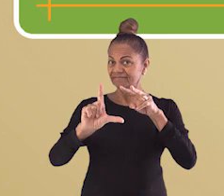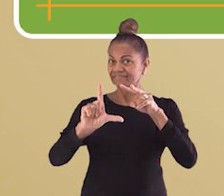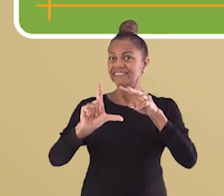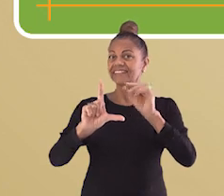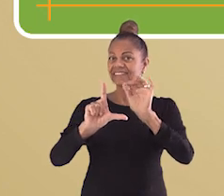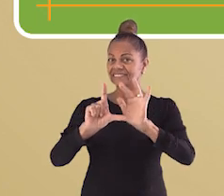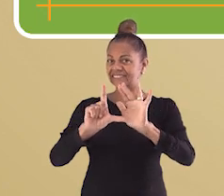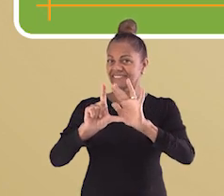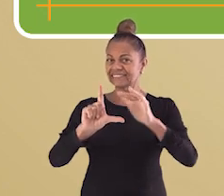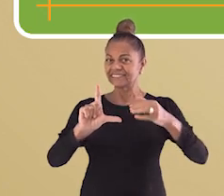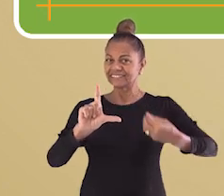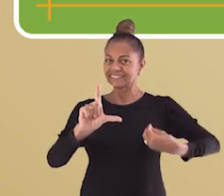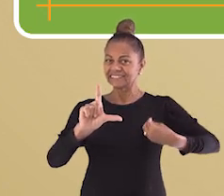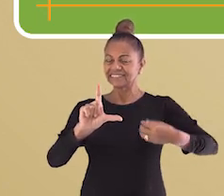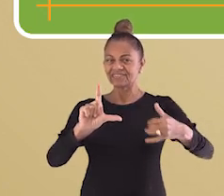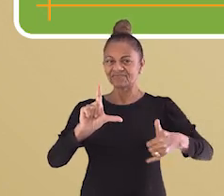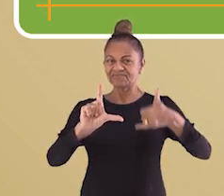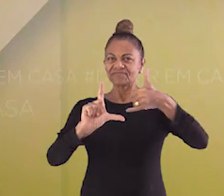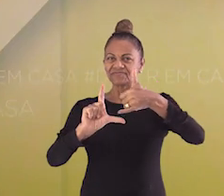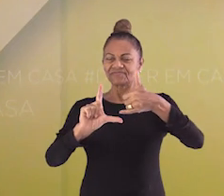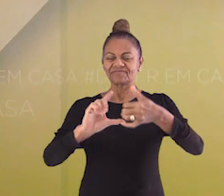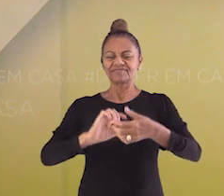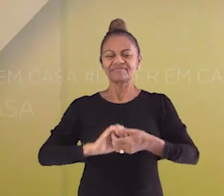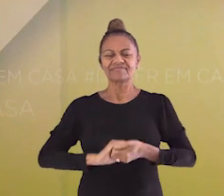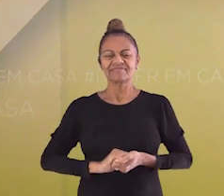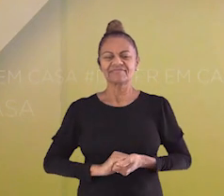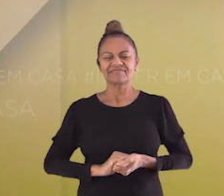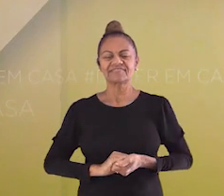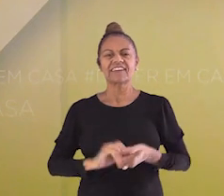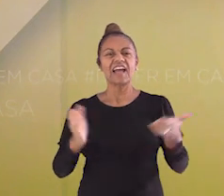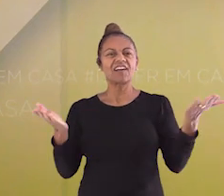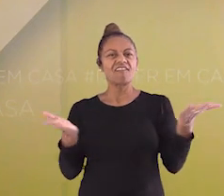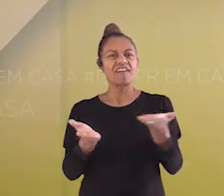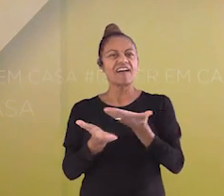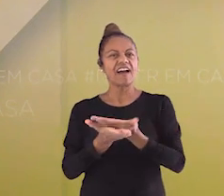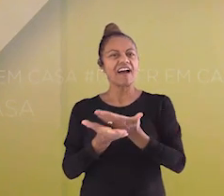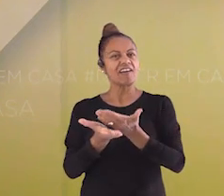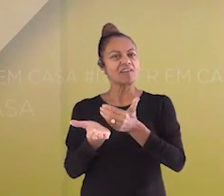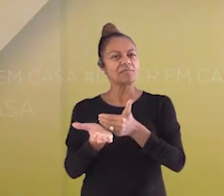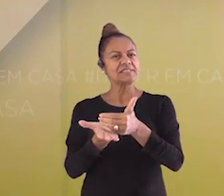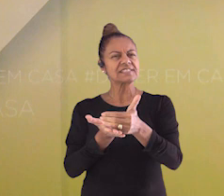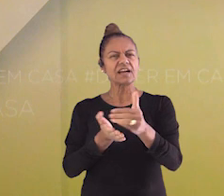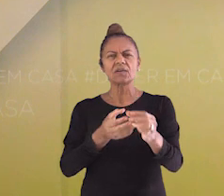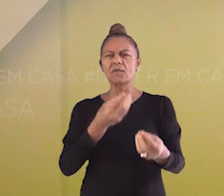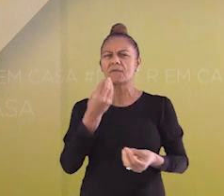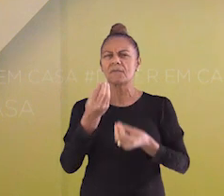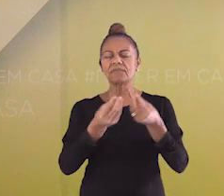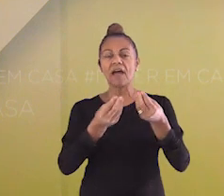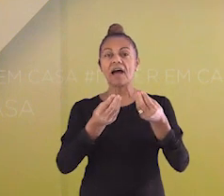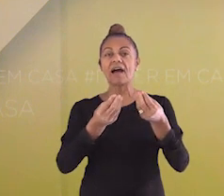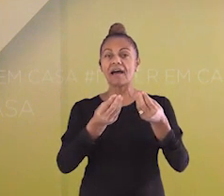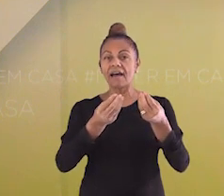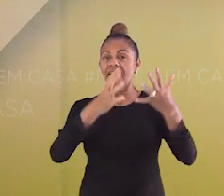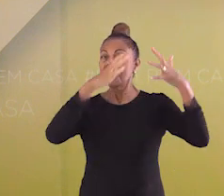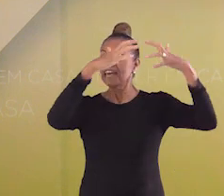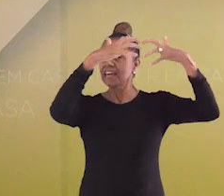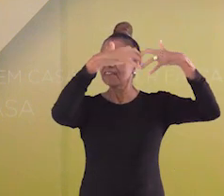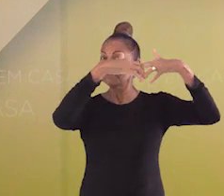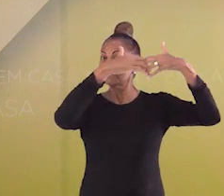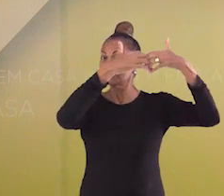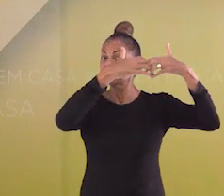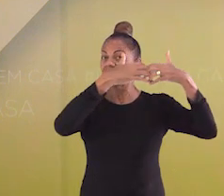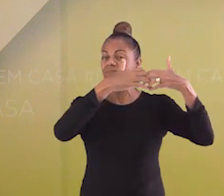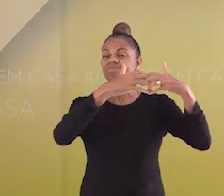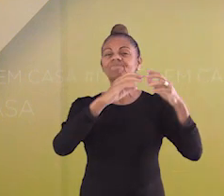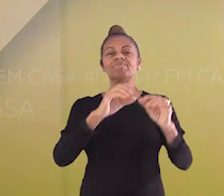E agora vamos começar. A gente começa a aula com uma reflexão, tá? E você vai me dizer o seguinte: quando você